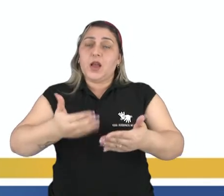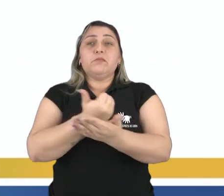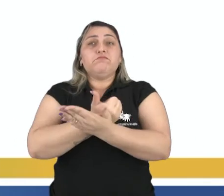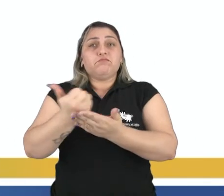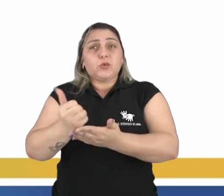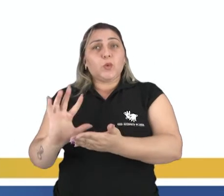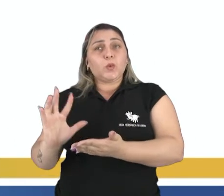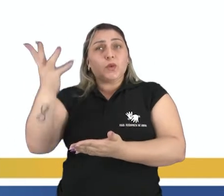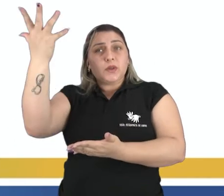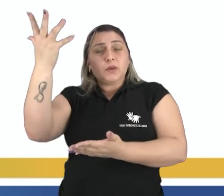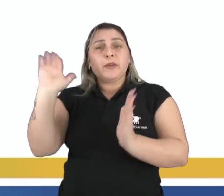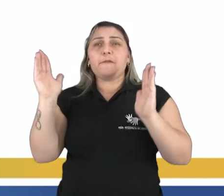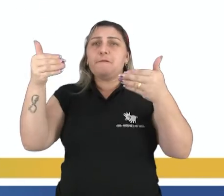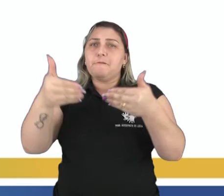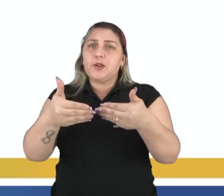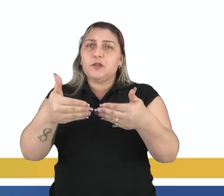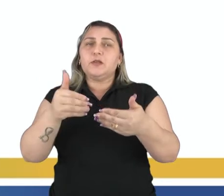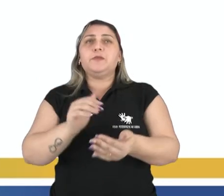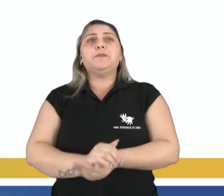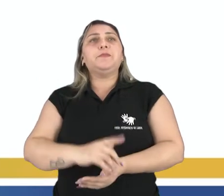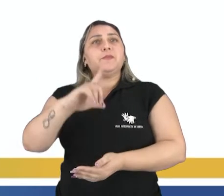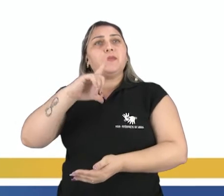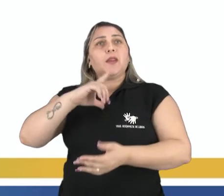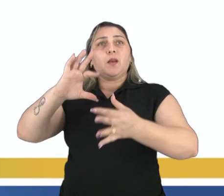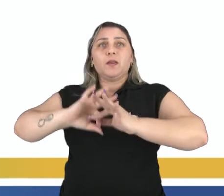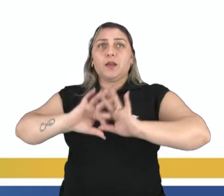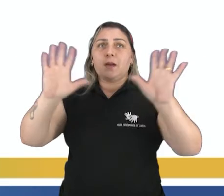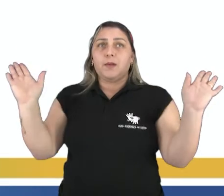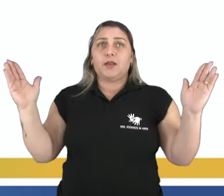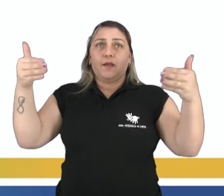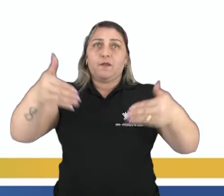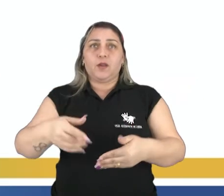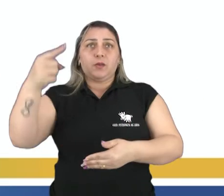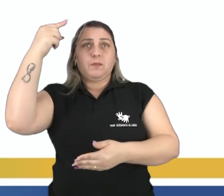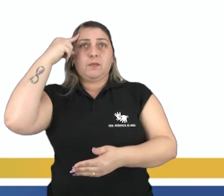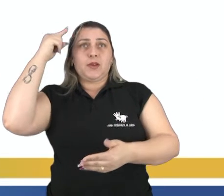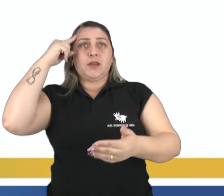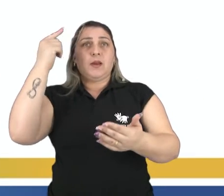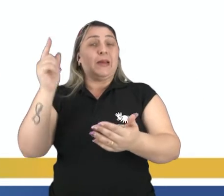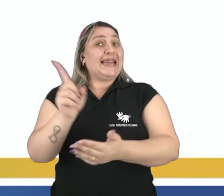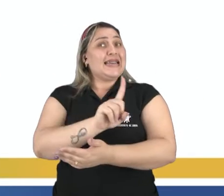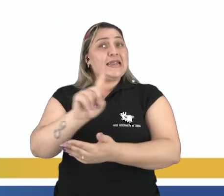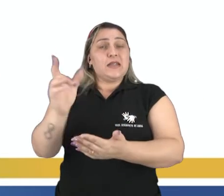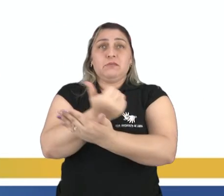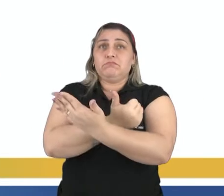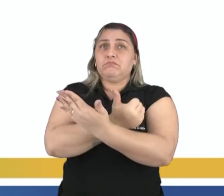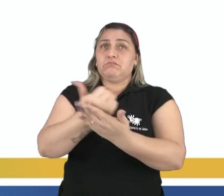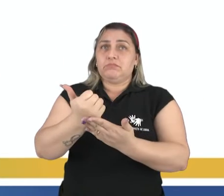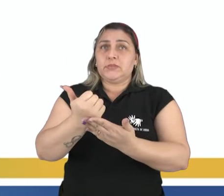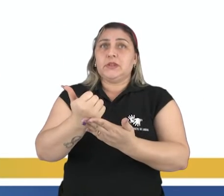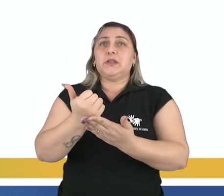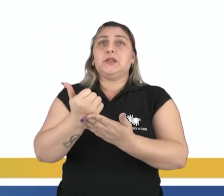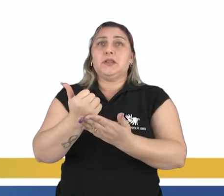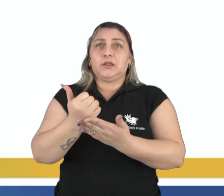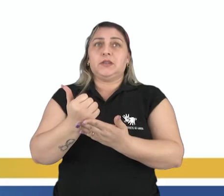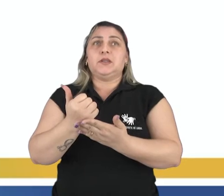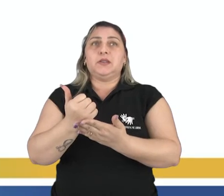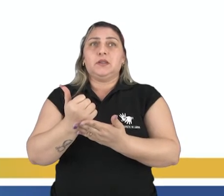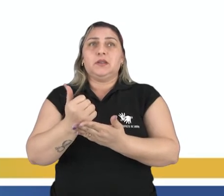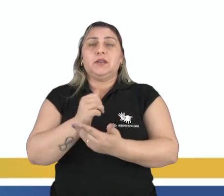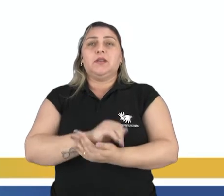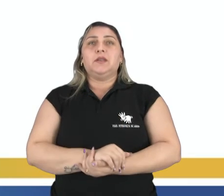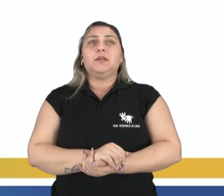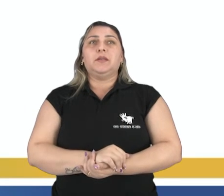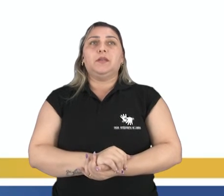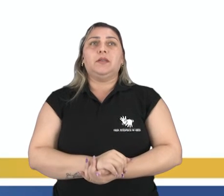ação, por isso que é fechado, tá? Nós temos os abertos, que vai focar onde? Na reflexão, que é o contrário do